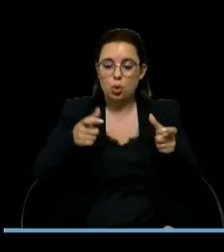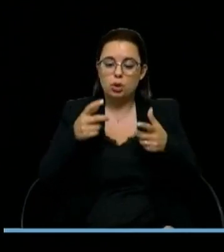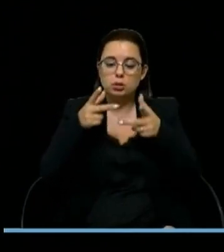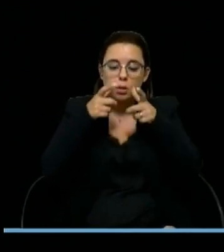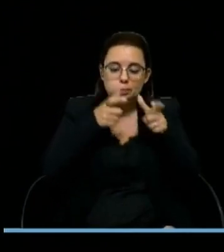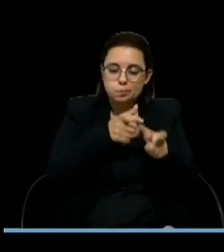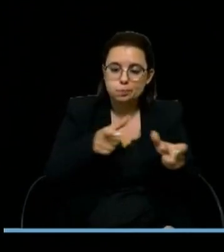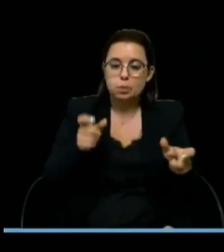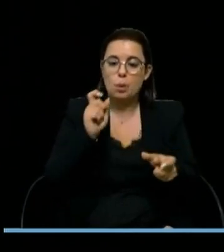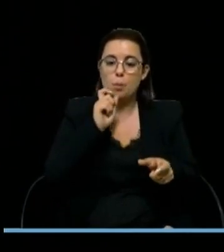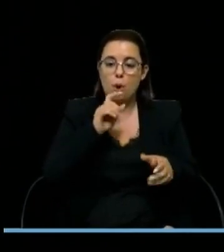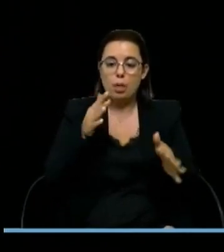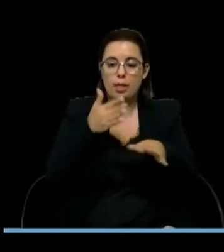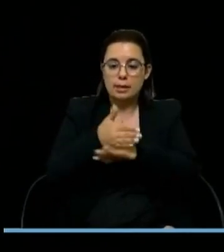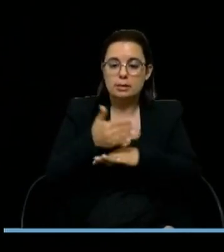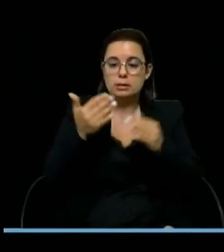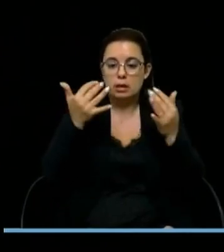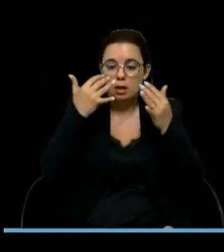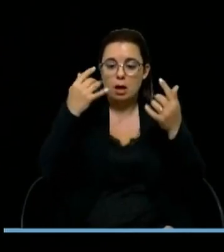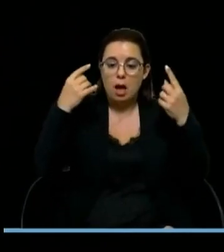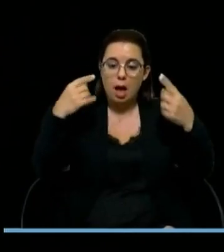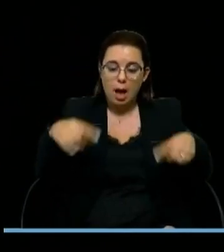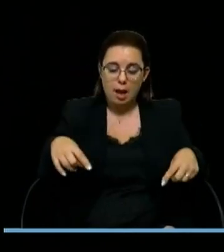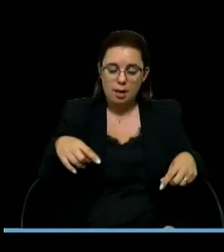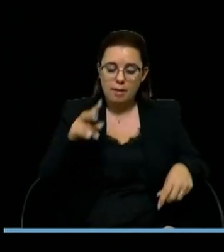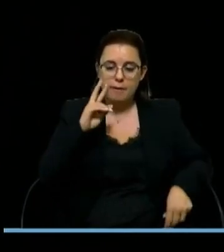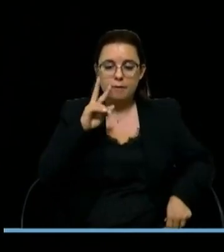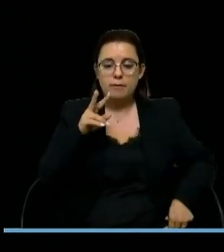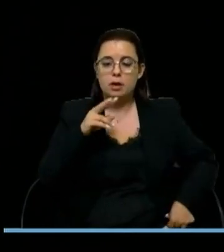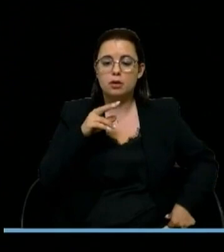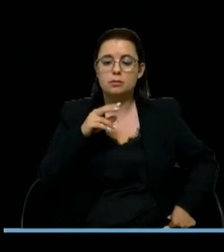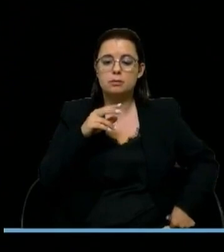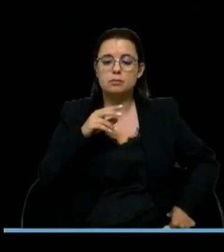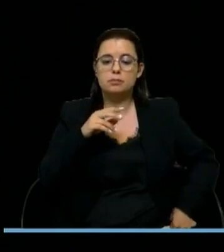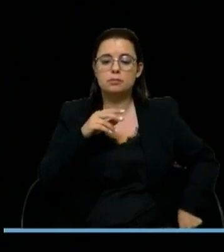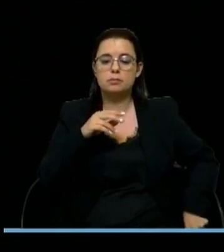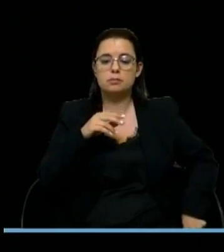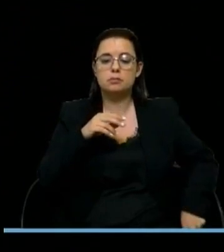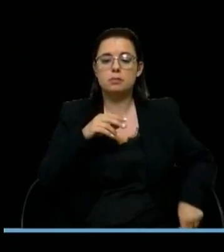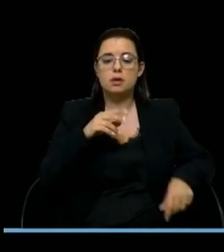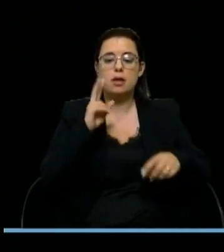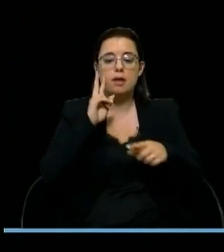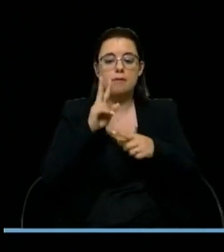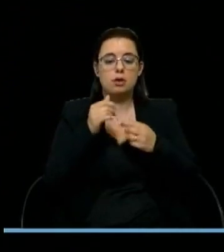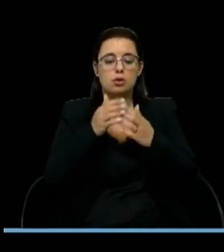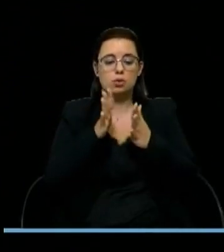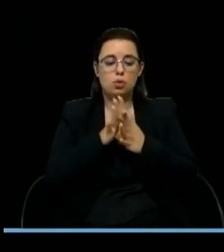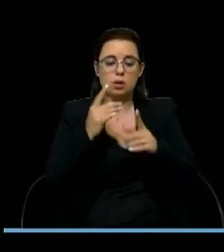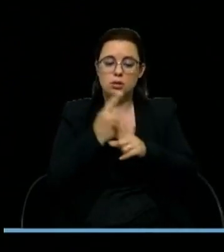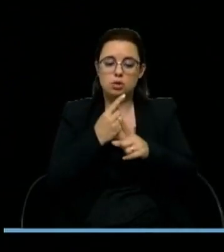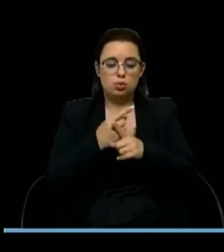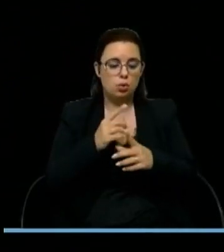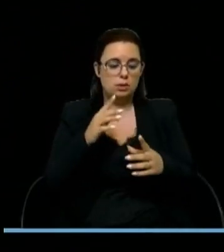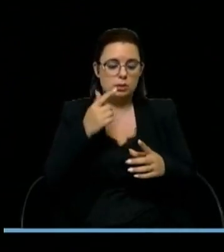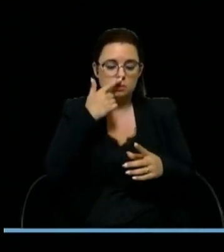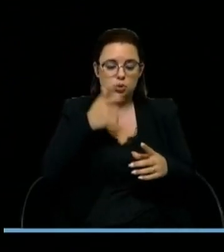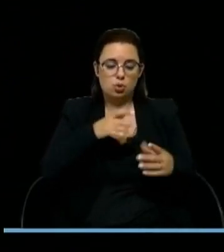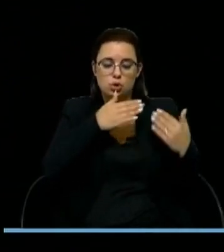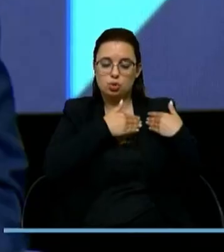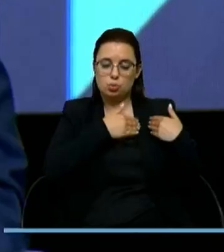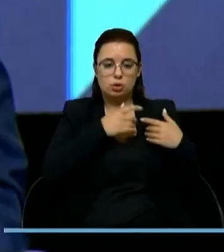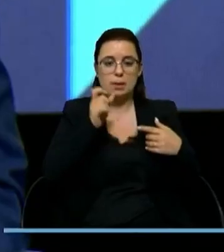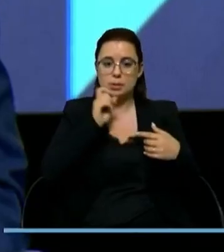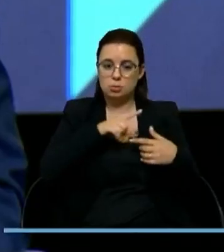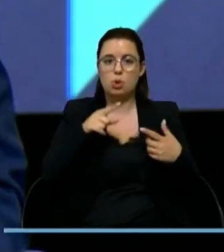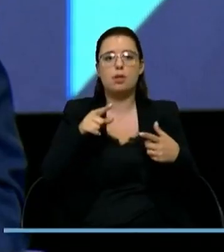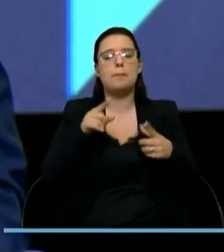à informação e consultar todas as transações e digamos, os proprietários desses mesmos tokens.